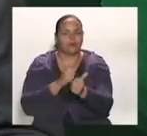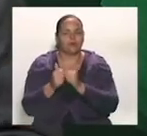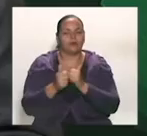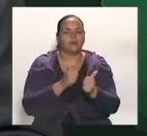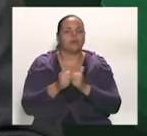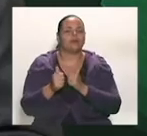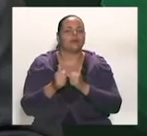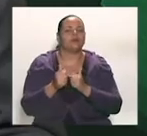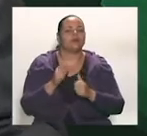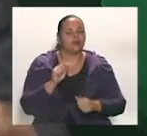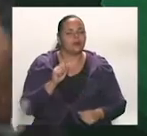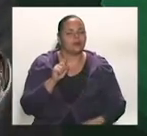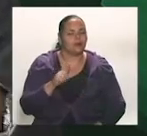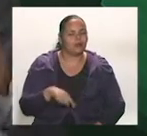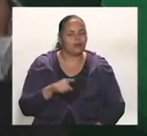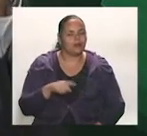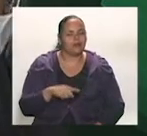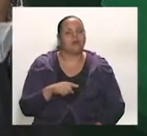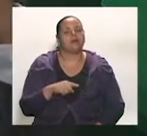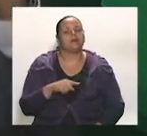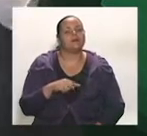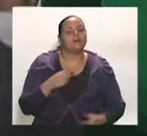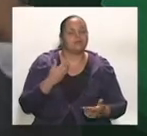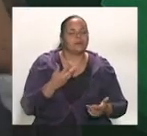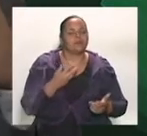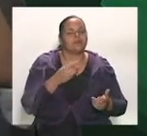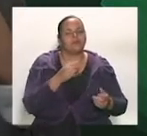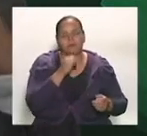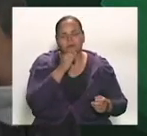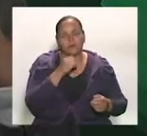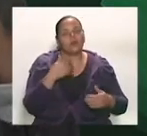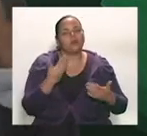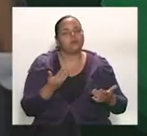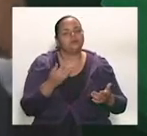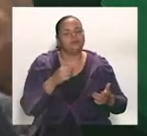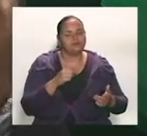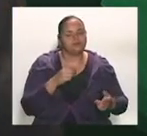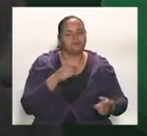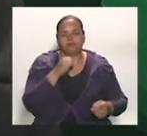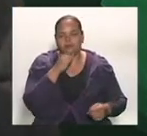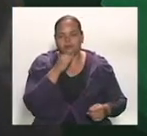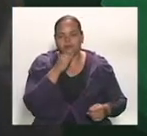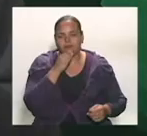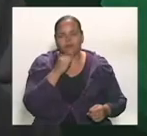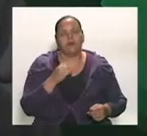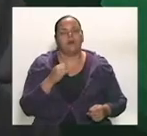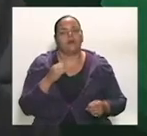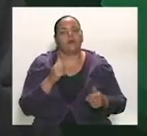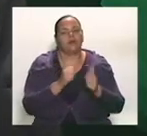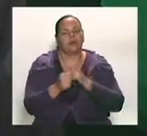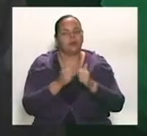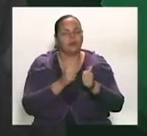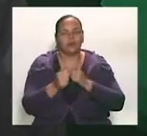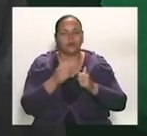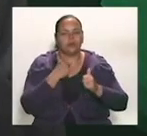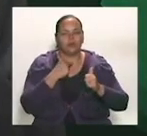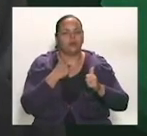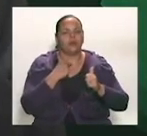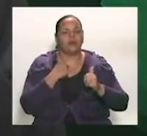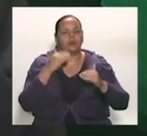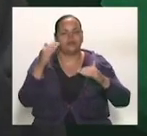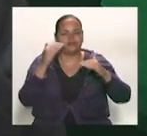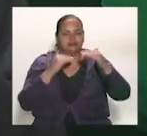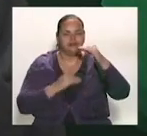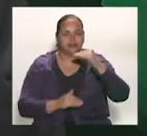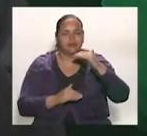a respeitarem o Profut são os mecanismos a serem instituídos pelas federações, quais sejam a possibilidade de rebaixamento e a impossibilidade de